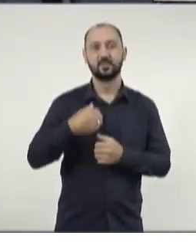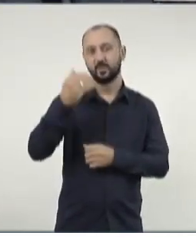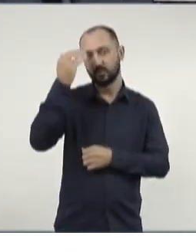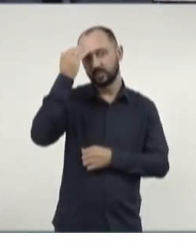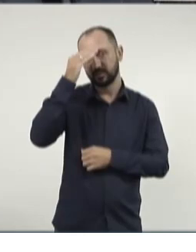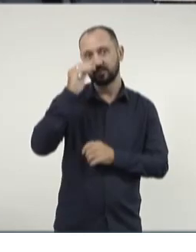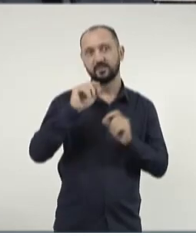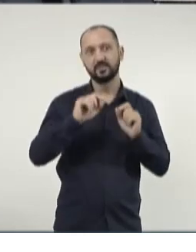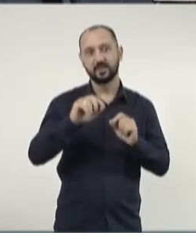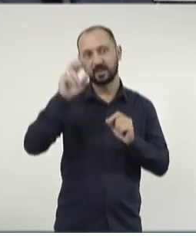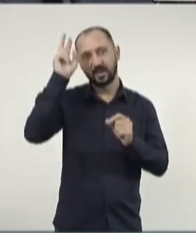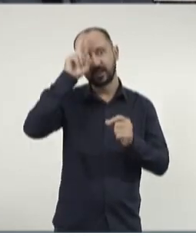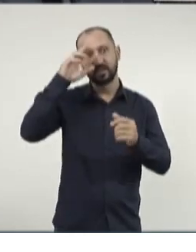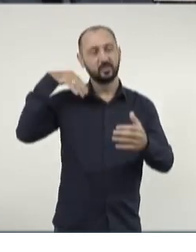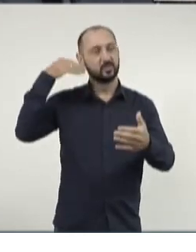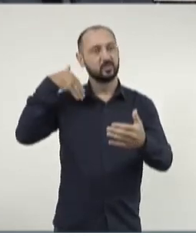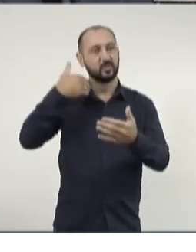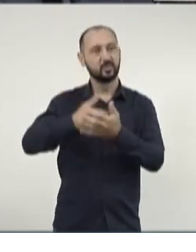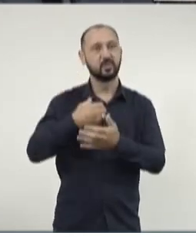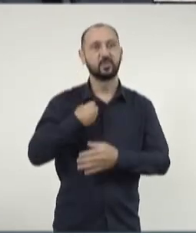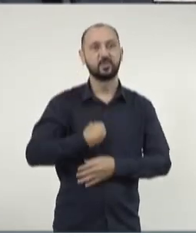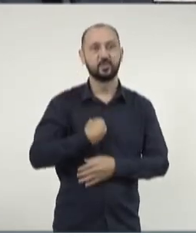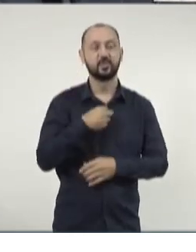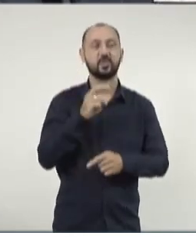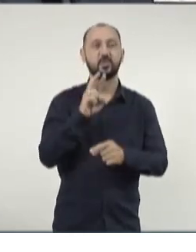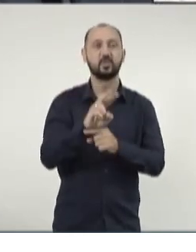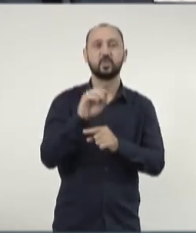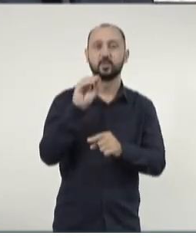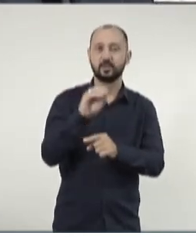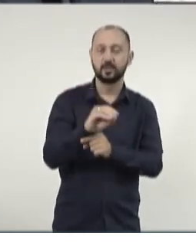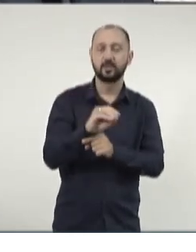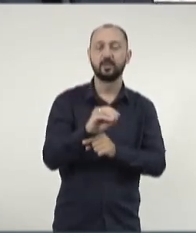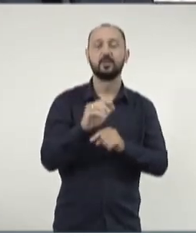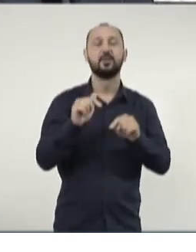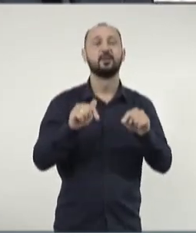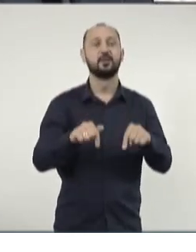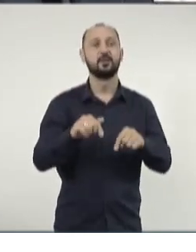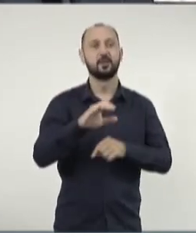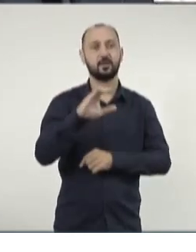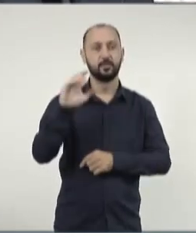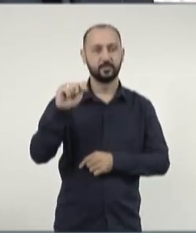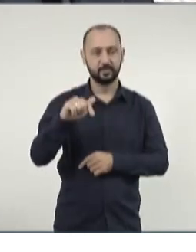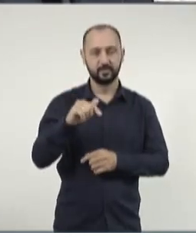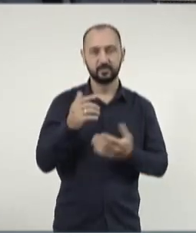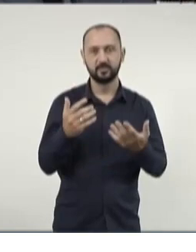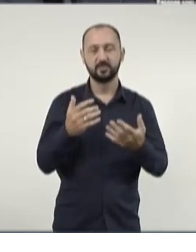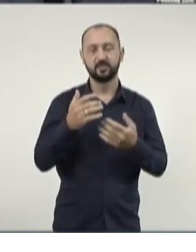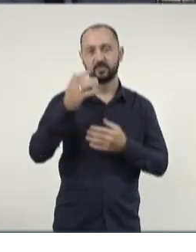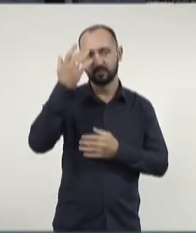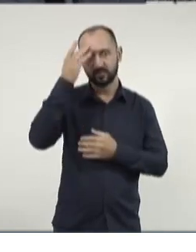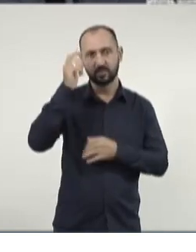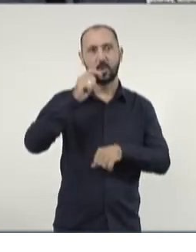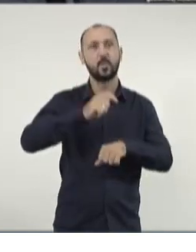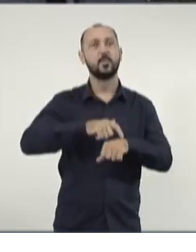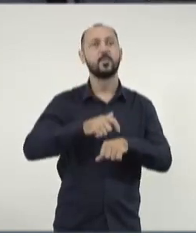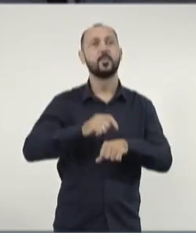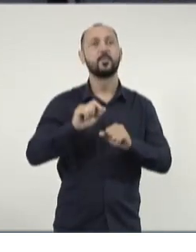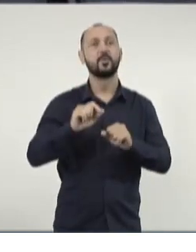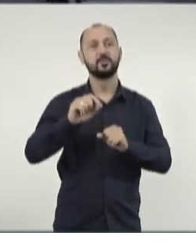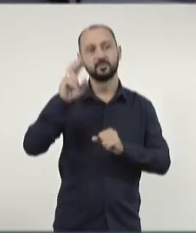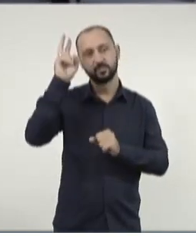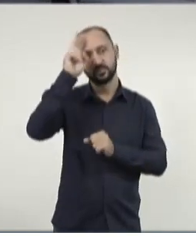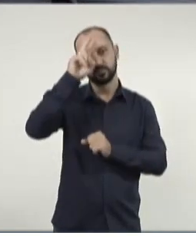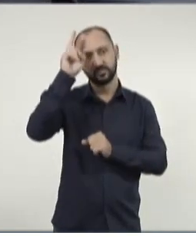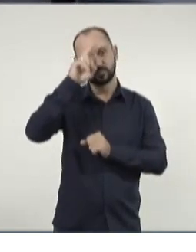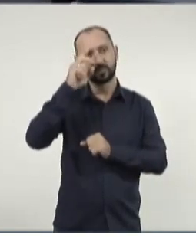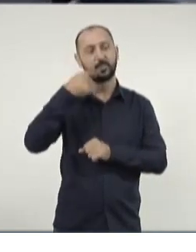que, por toda a história que eu vivi aí no Cuidados Paliativos aqui em Campo Grande, acredito que esse é um momento histórico,